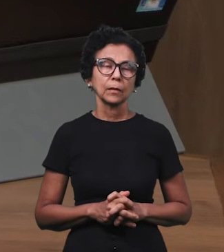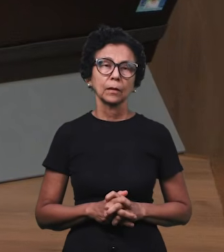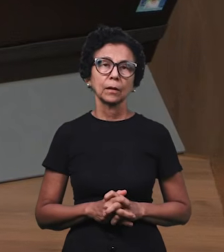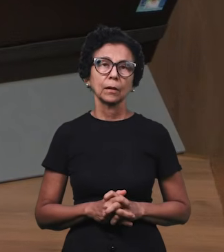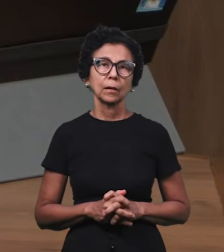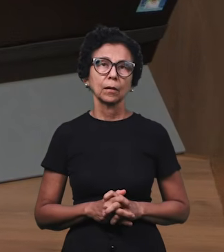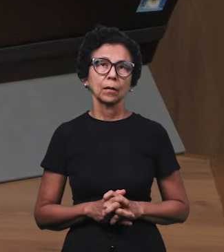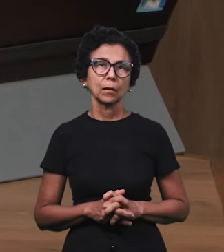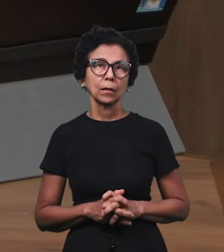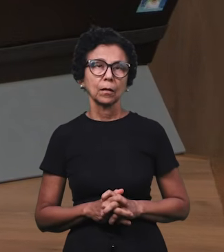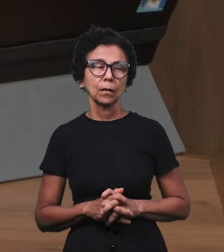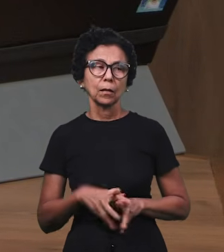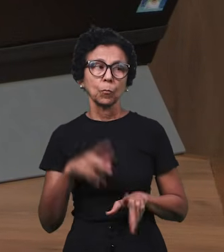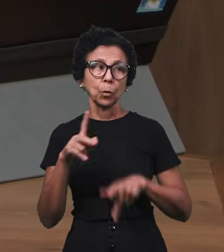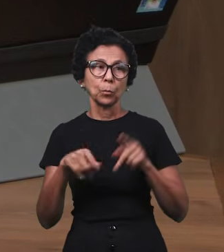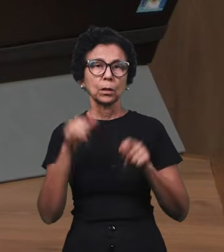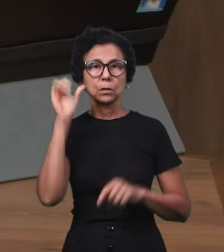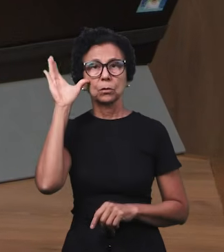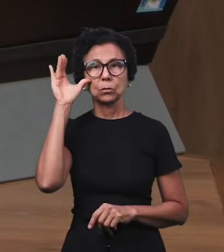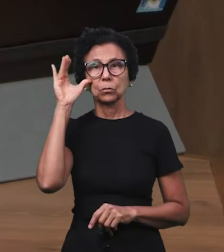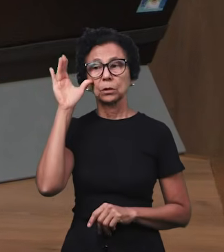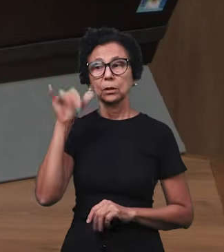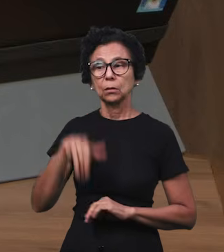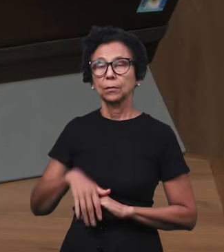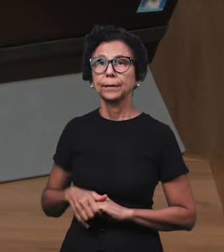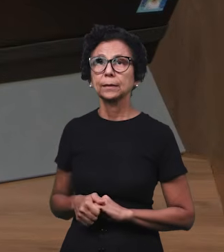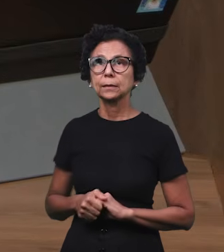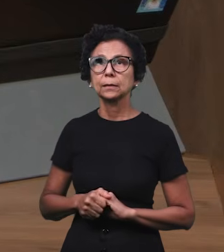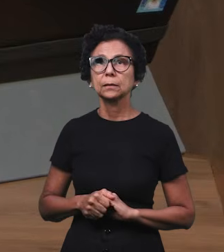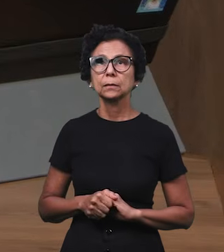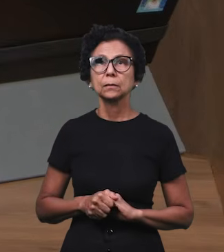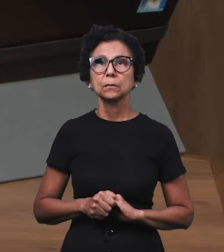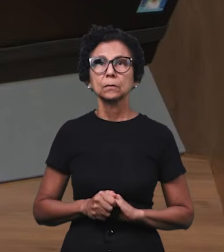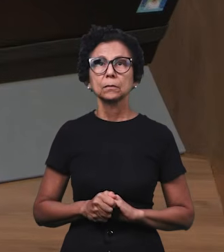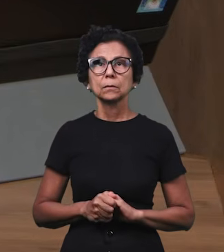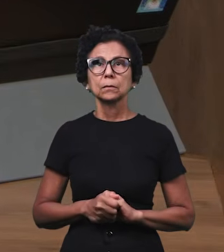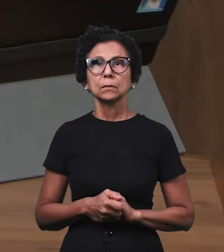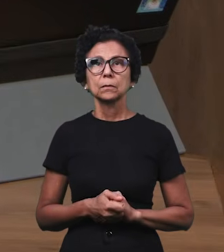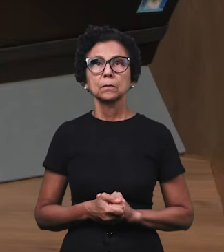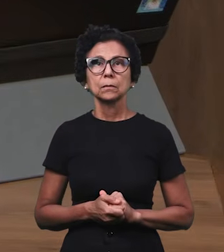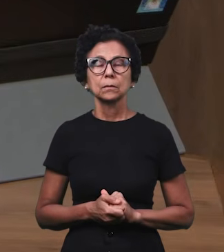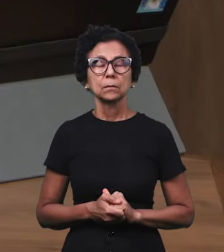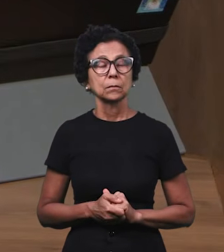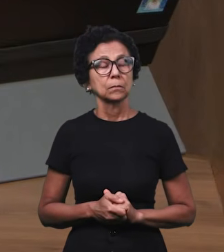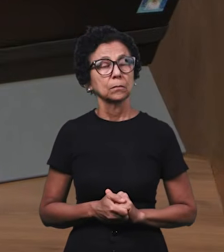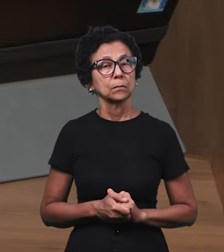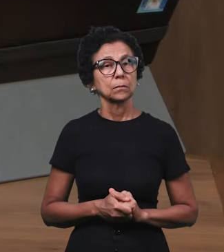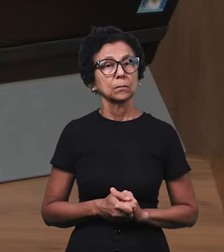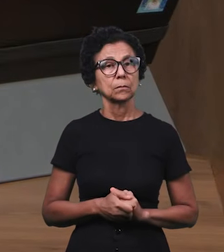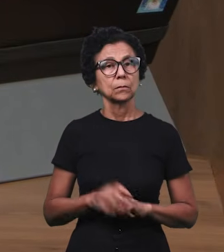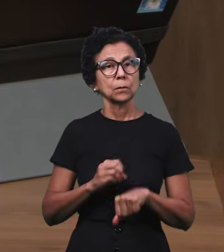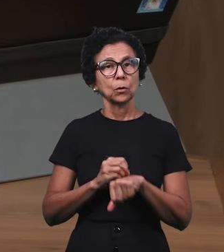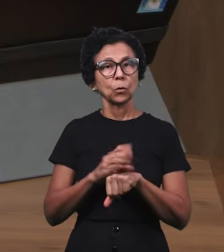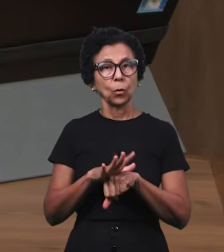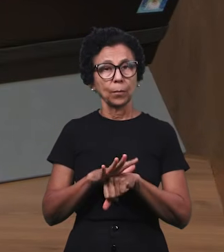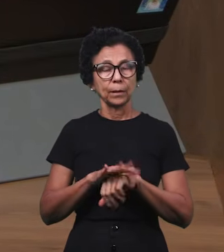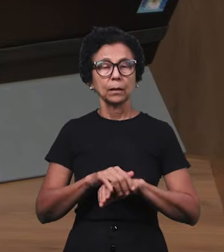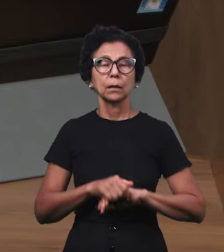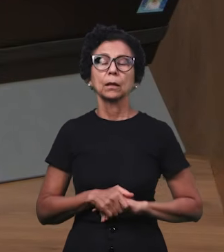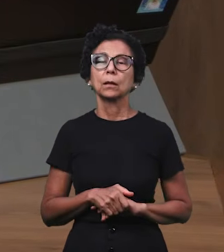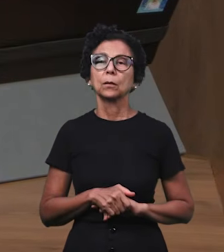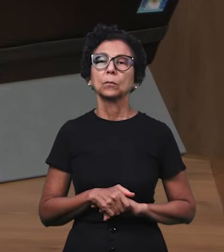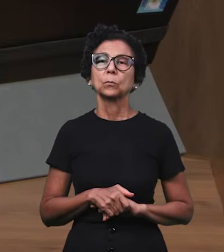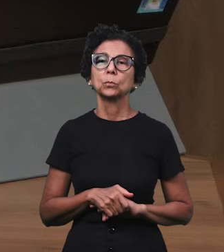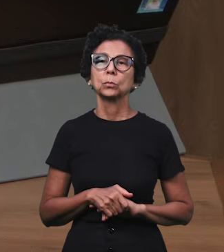pouco curioso, porque nós falamos de medicações, mas nós não vamos falar nomes. Exatamente. Porque nós não